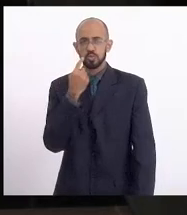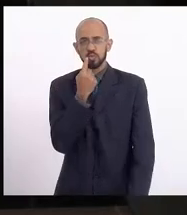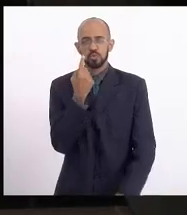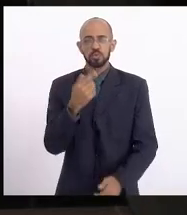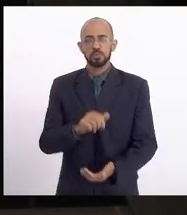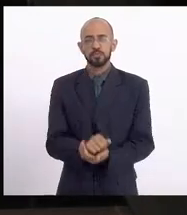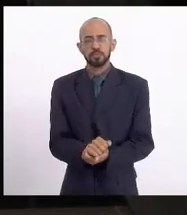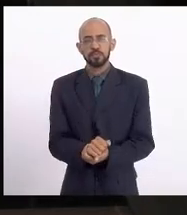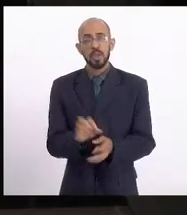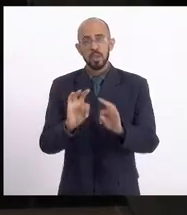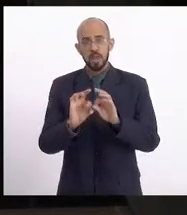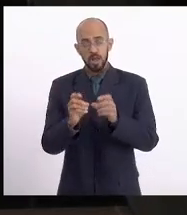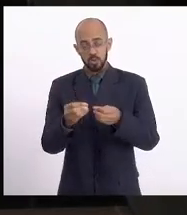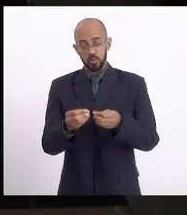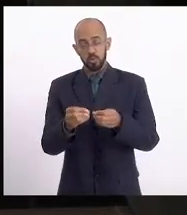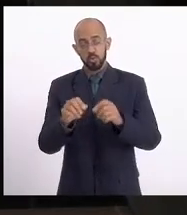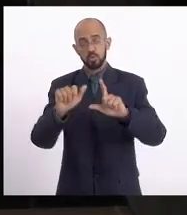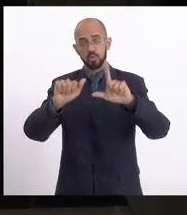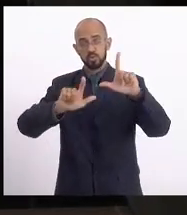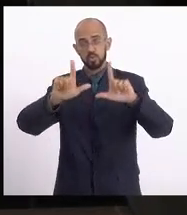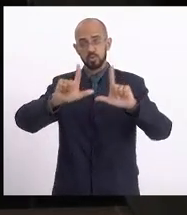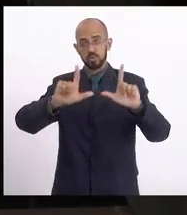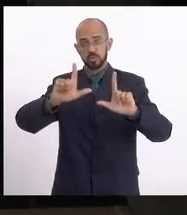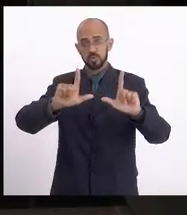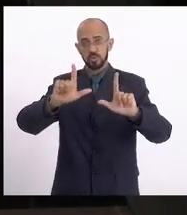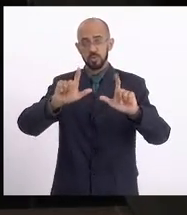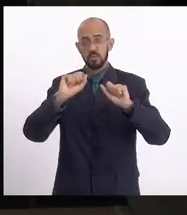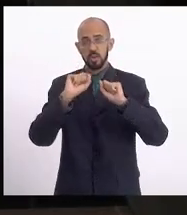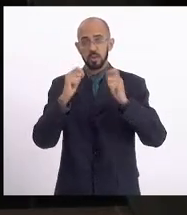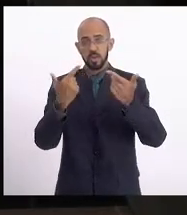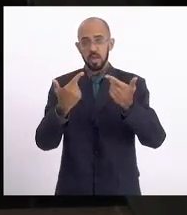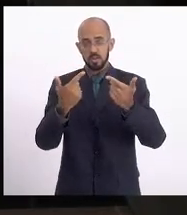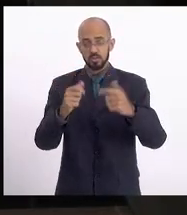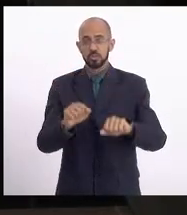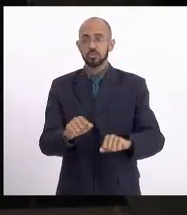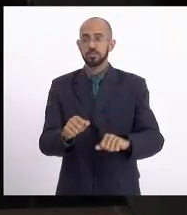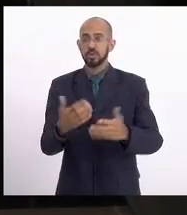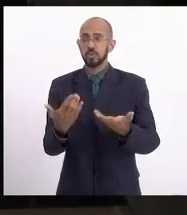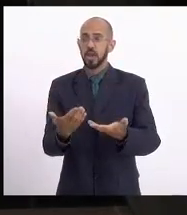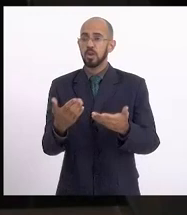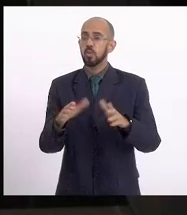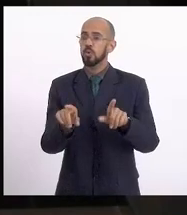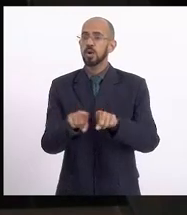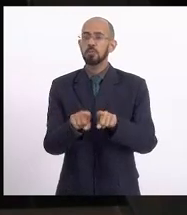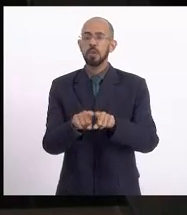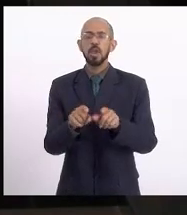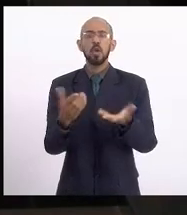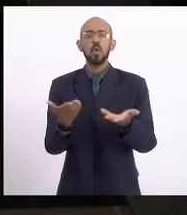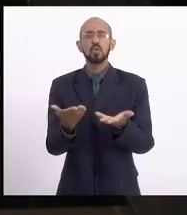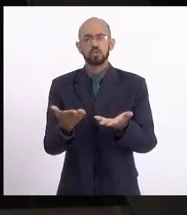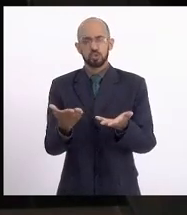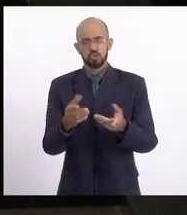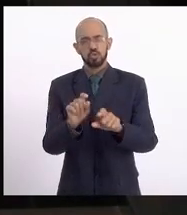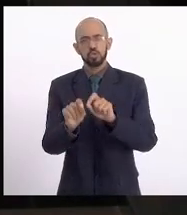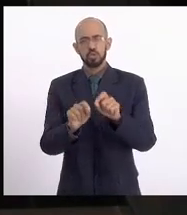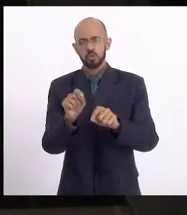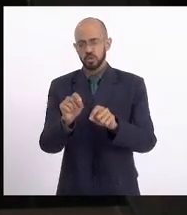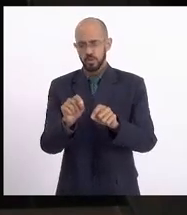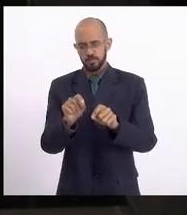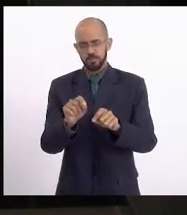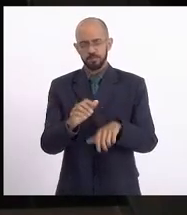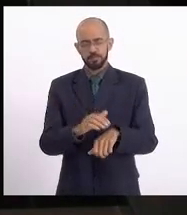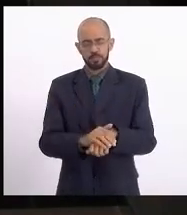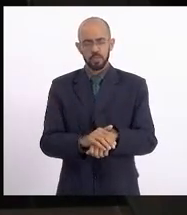senhores telespectadores, eu queria hoje, deputada Tia Ju,